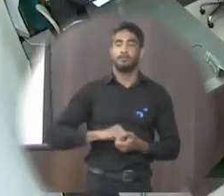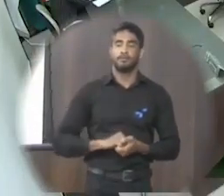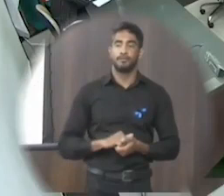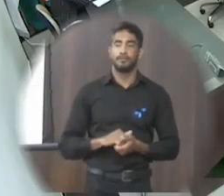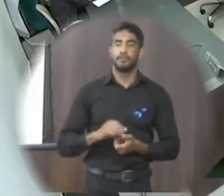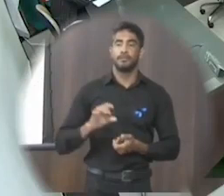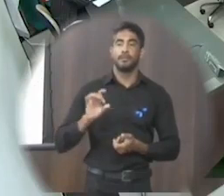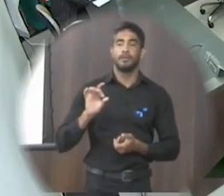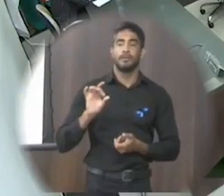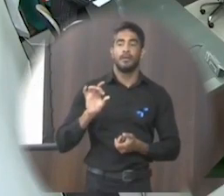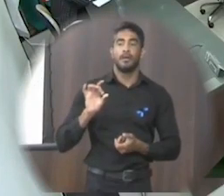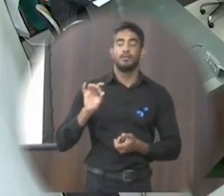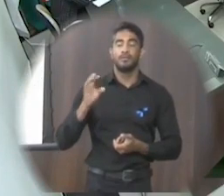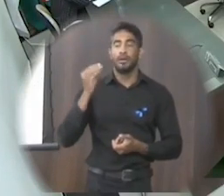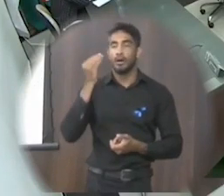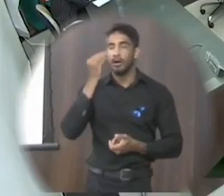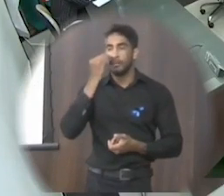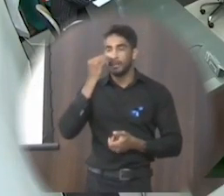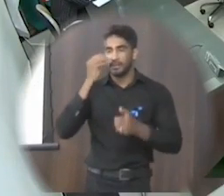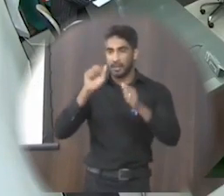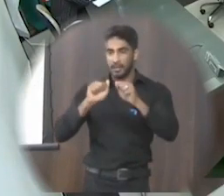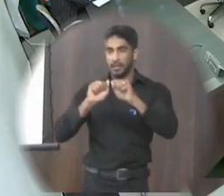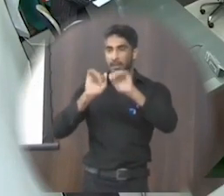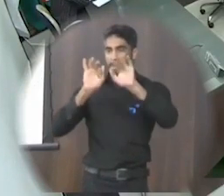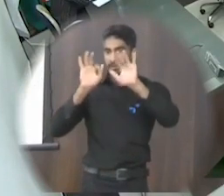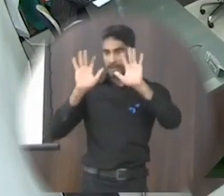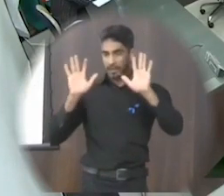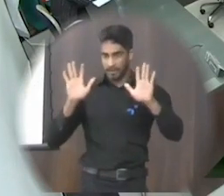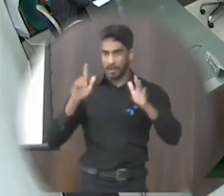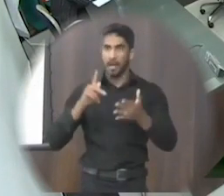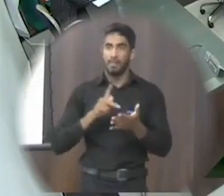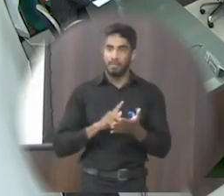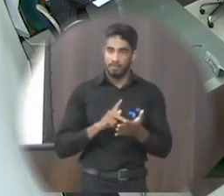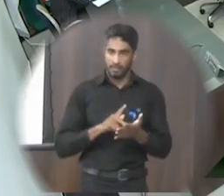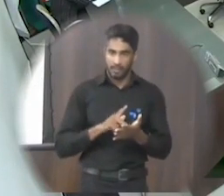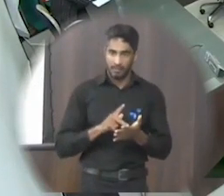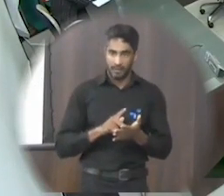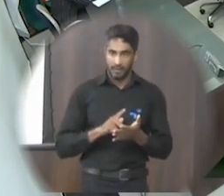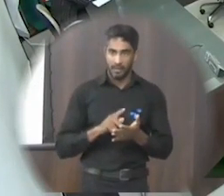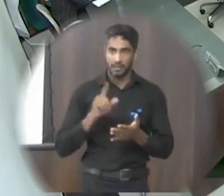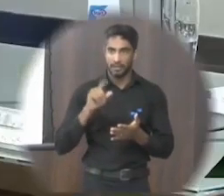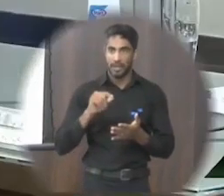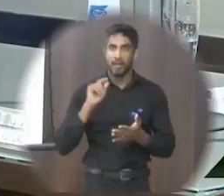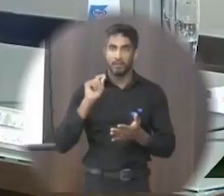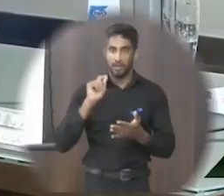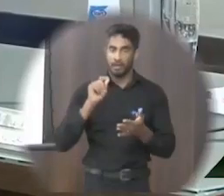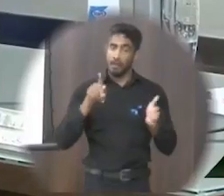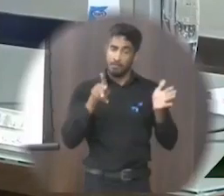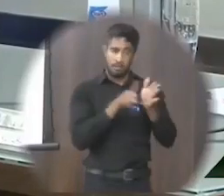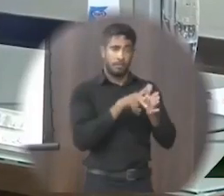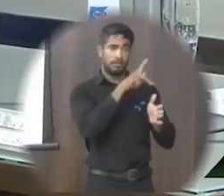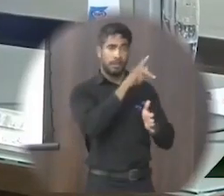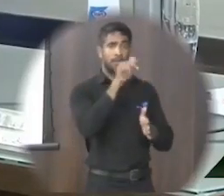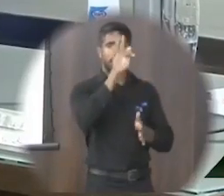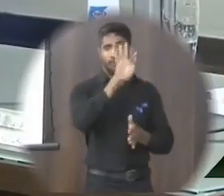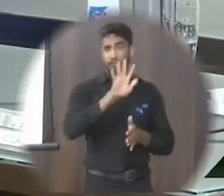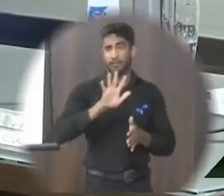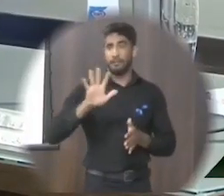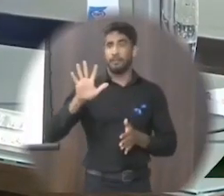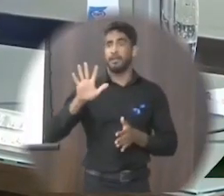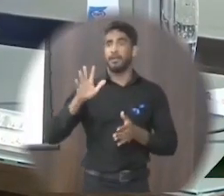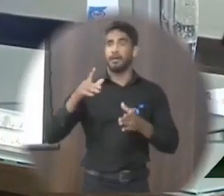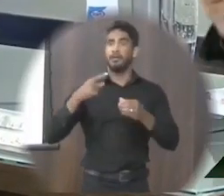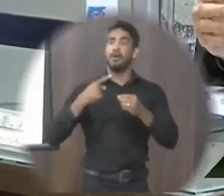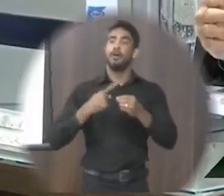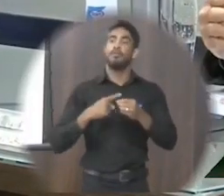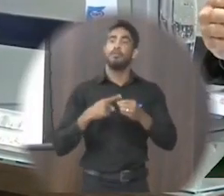Só para tentar esclarecer um pouco, na verdade, é mais uma imposição federal. Entendeu? Que para os